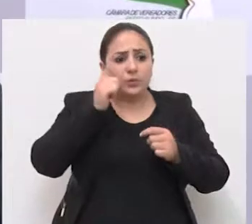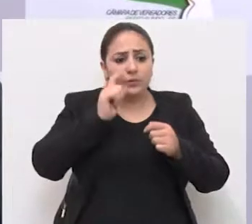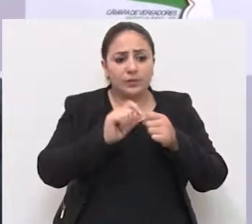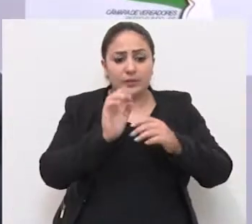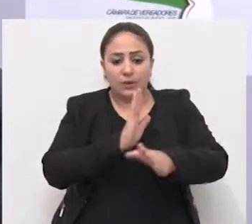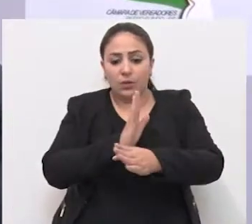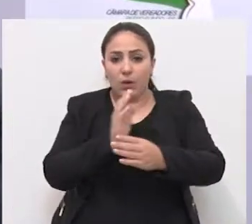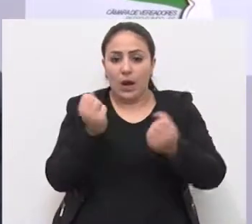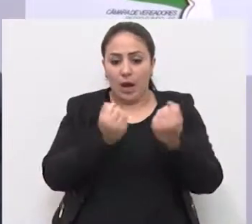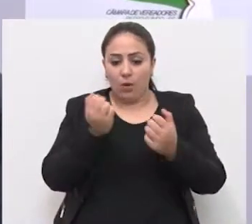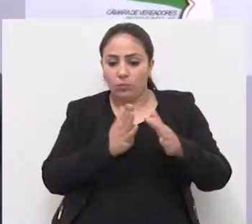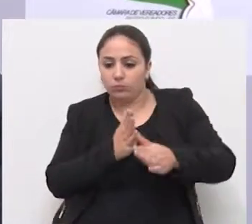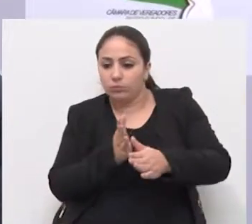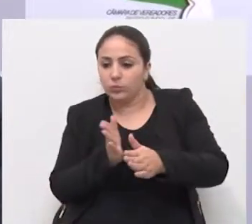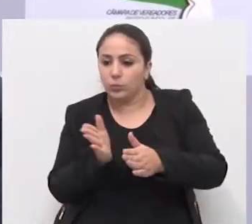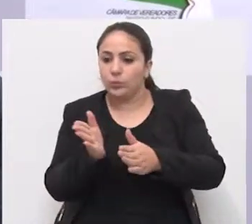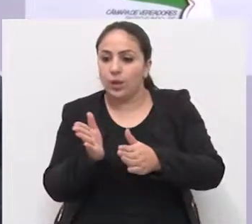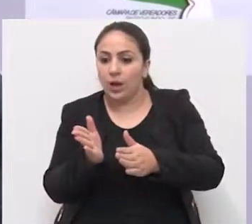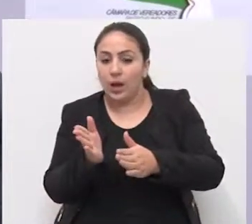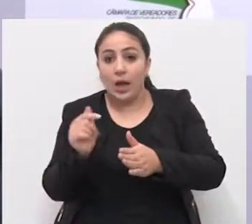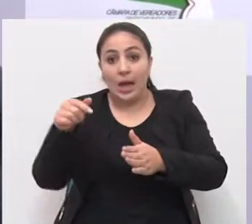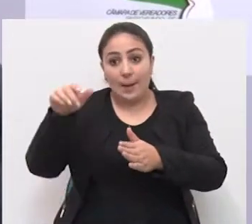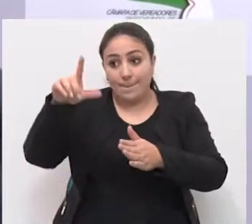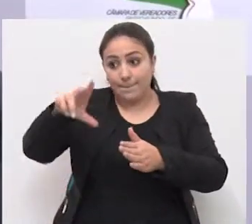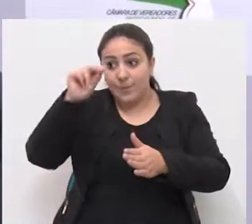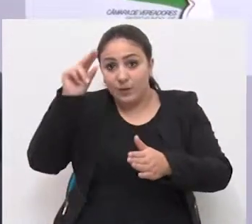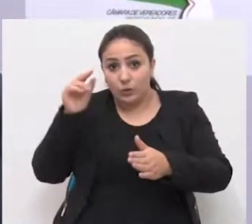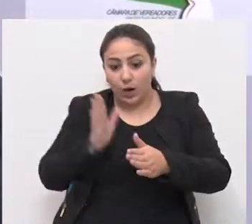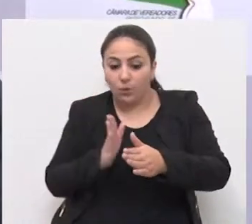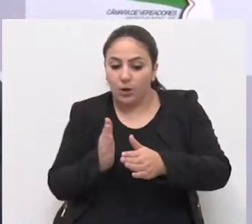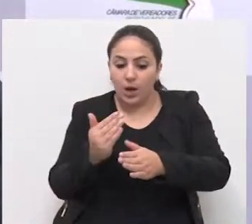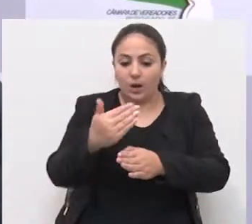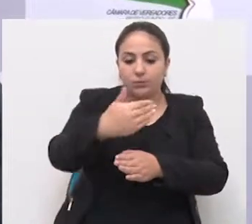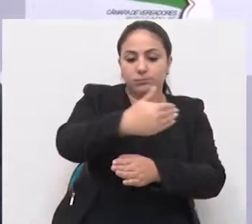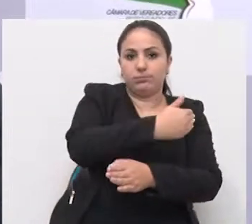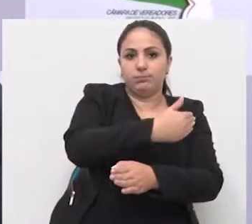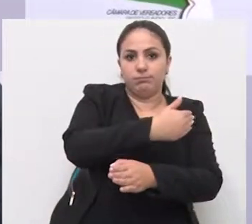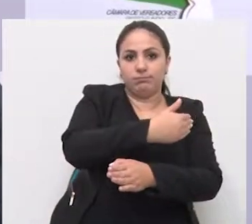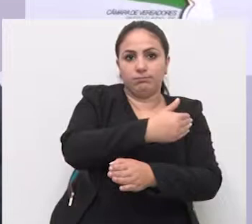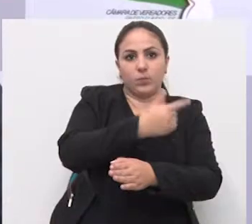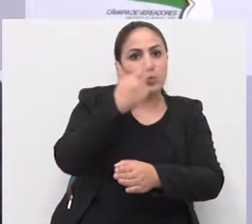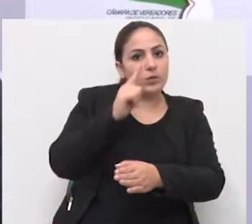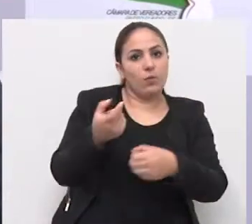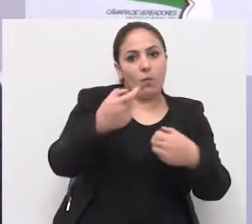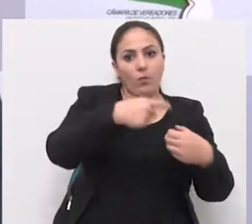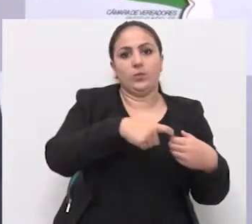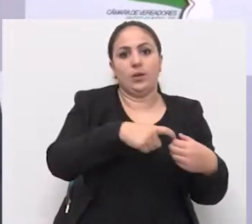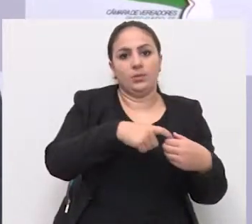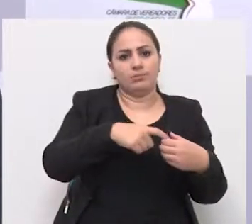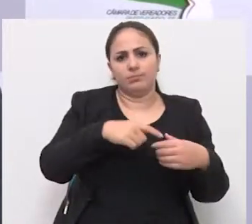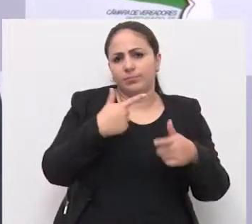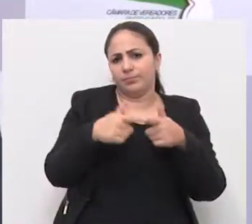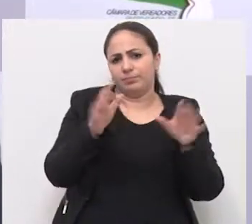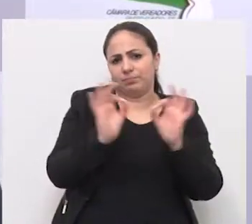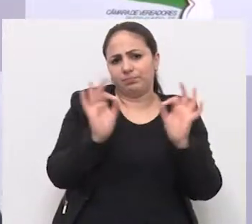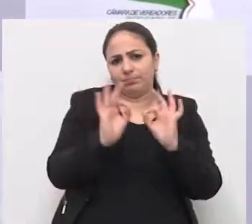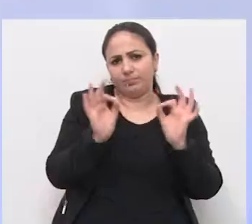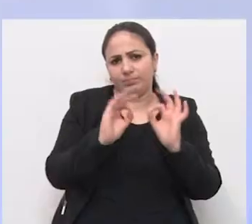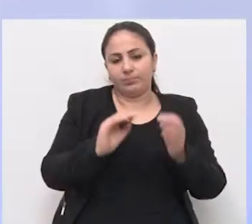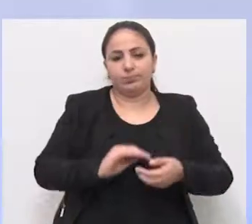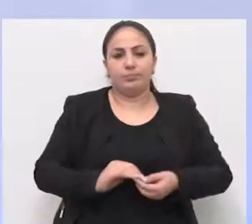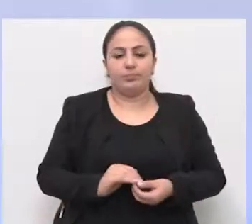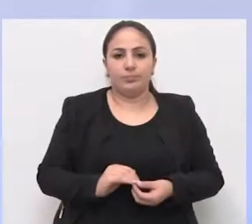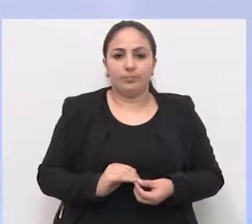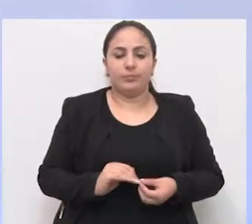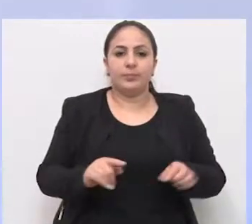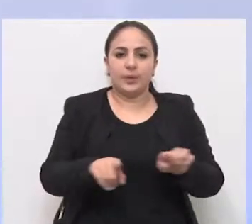retorno antes de chegar ao pórtico de acesso à Prefeitura, não causando transtorno nem para o trânsito e muito menos para os condutores.